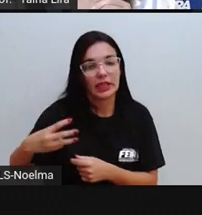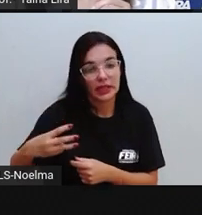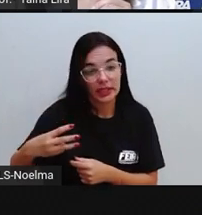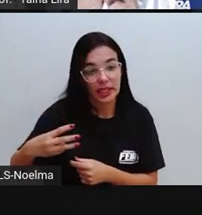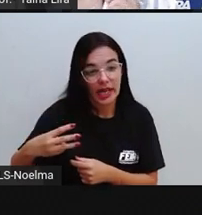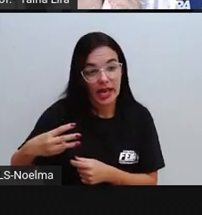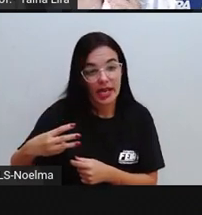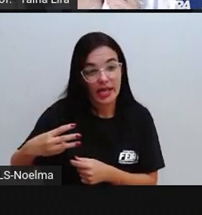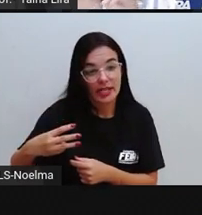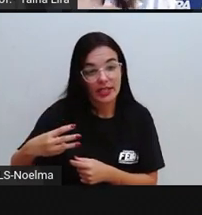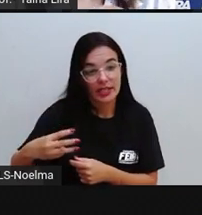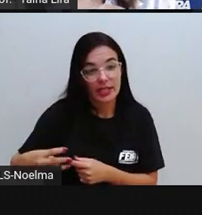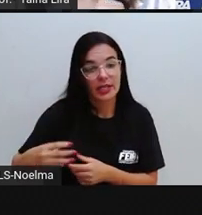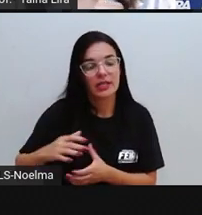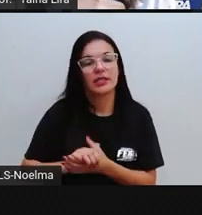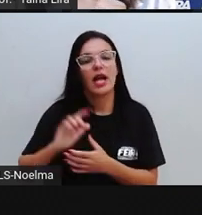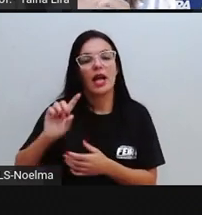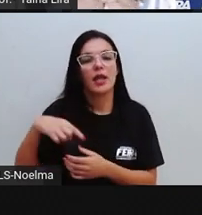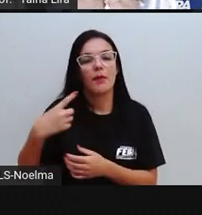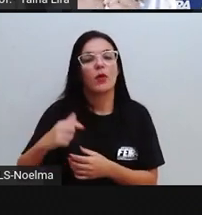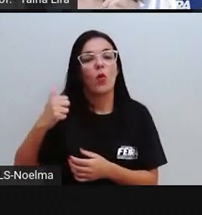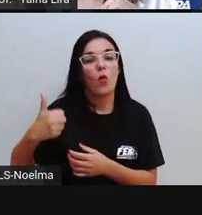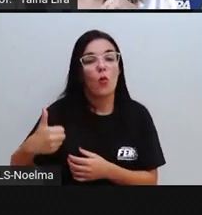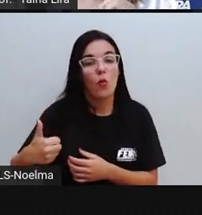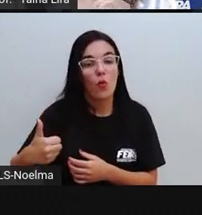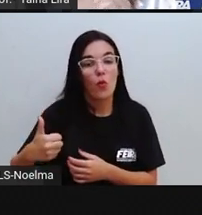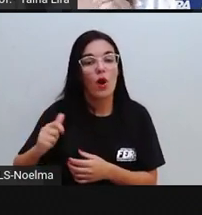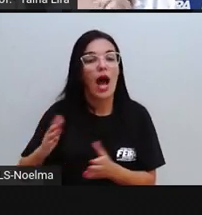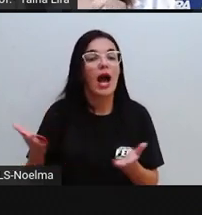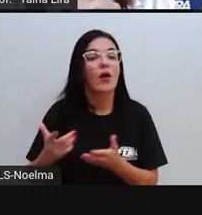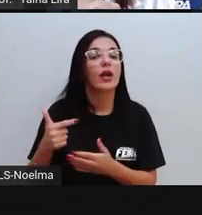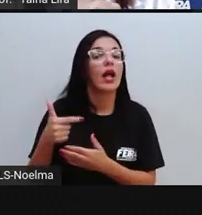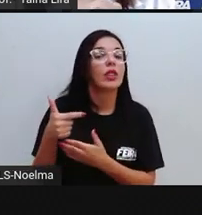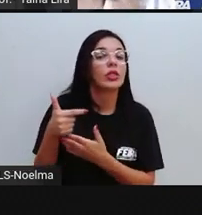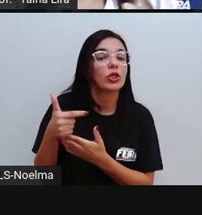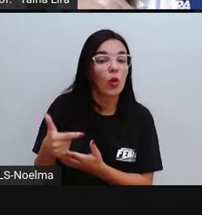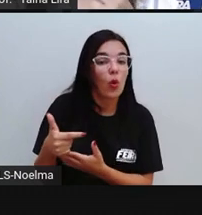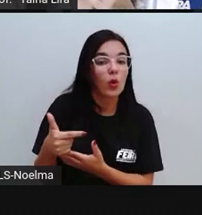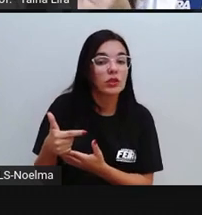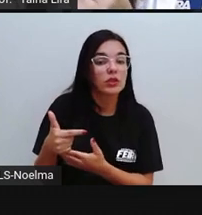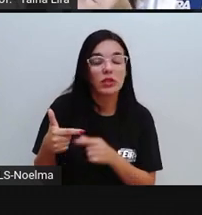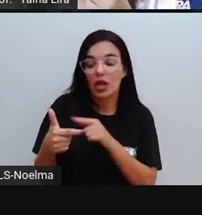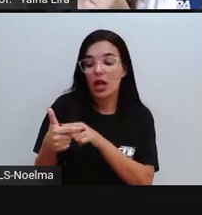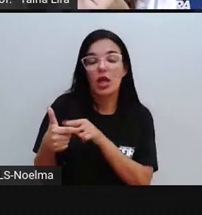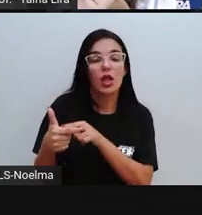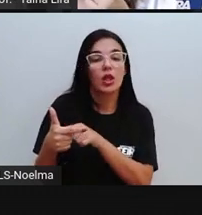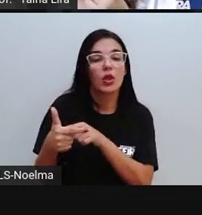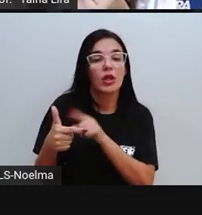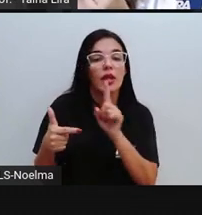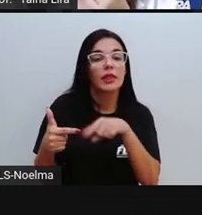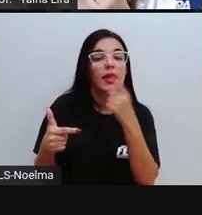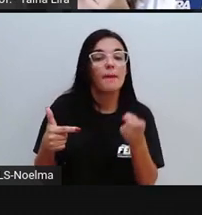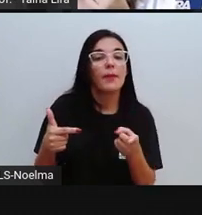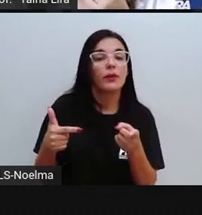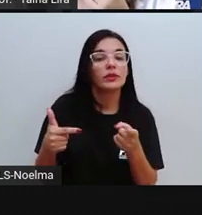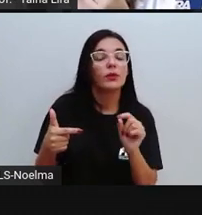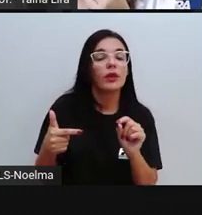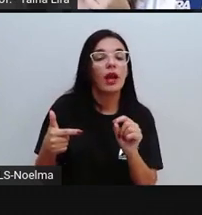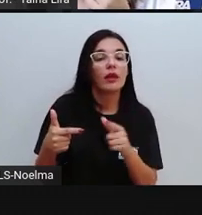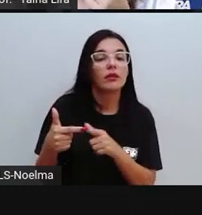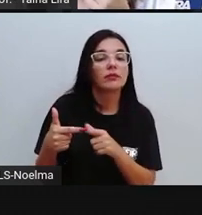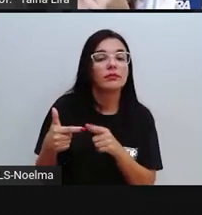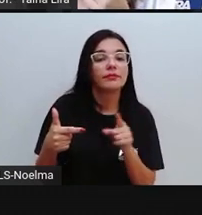vezes, o 3, o 1. Agora seria o quê? Segundo ano, o que é que vocês acham? Já tem um 2 aqui,